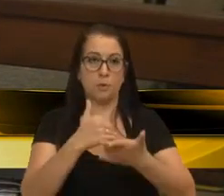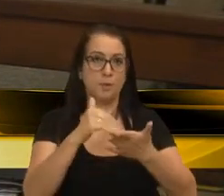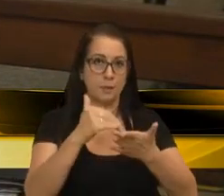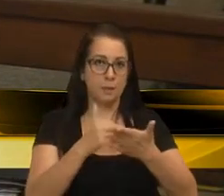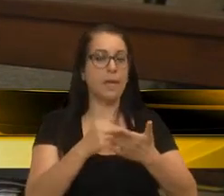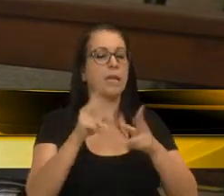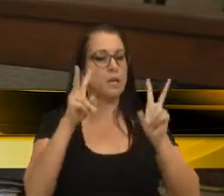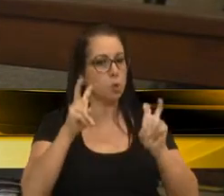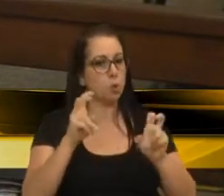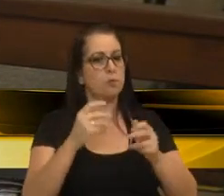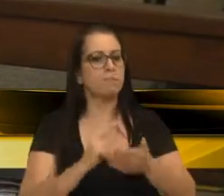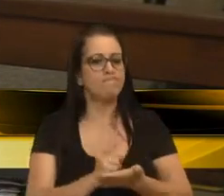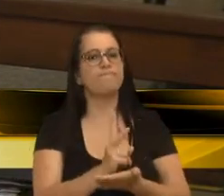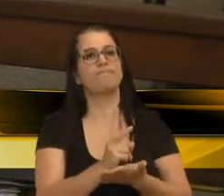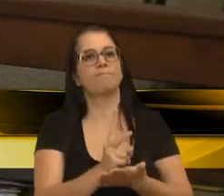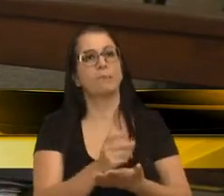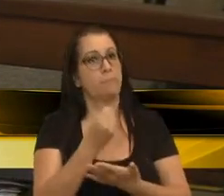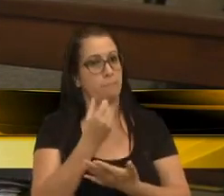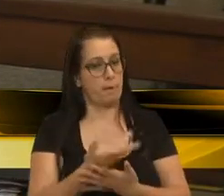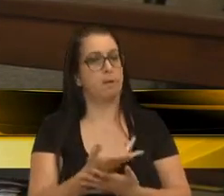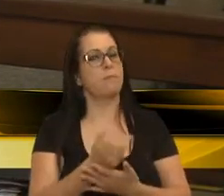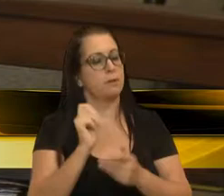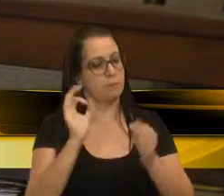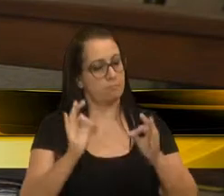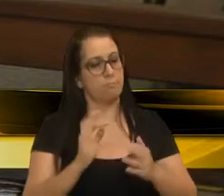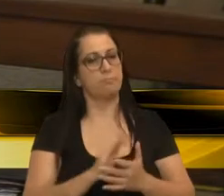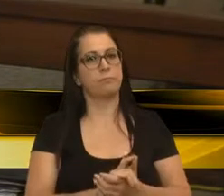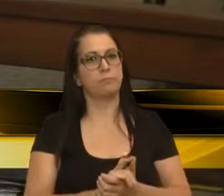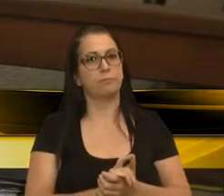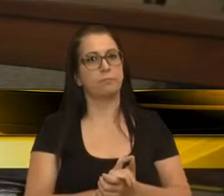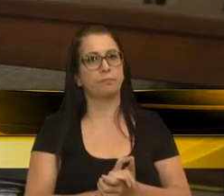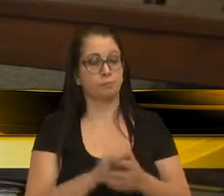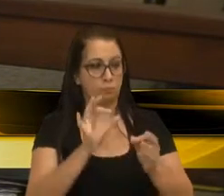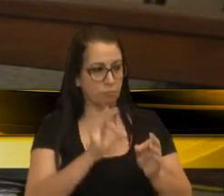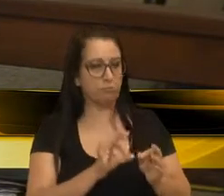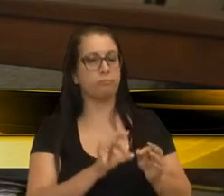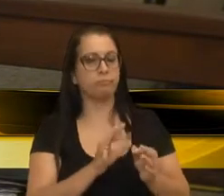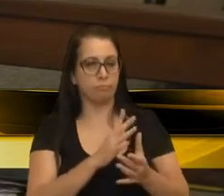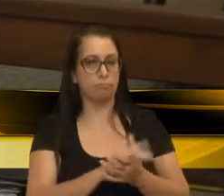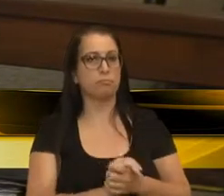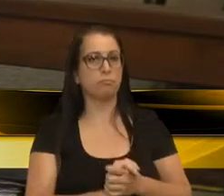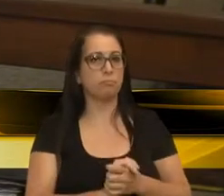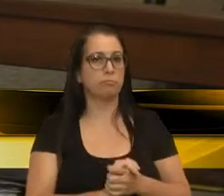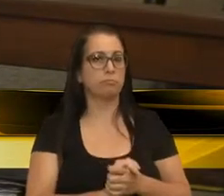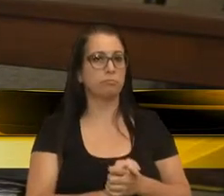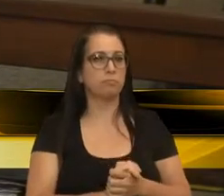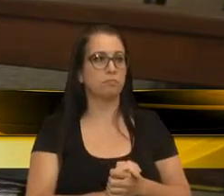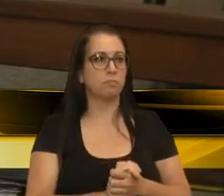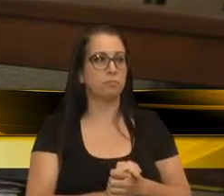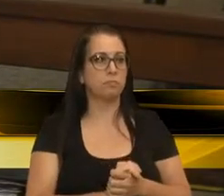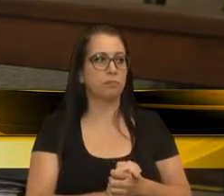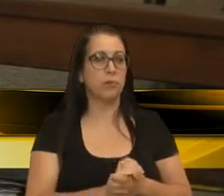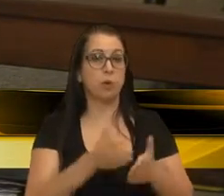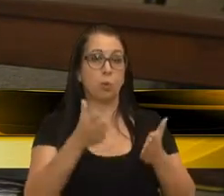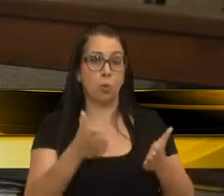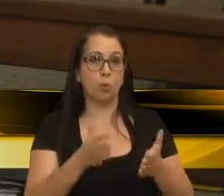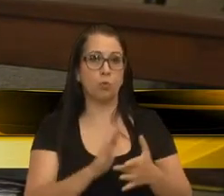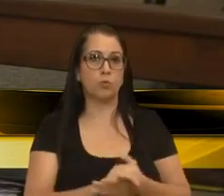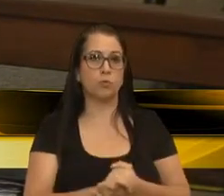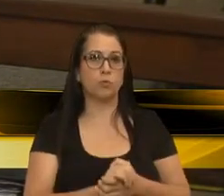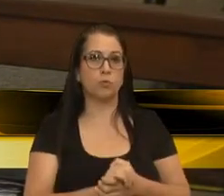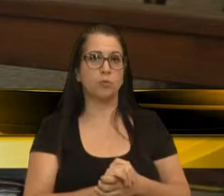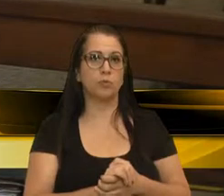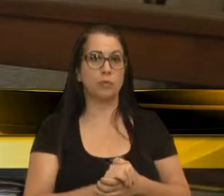esse assunto estava andando e muito bem, pode ter certeza. Tenho certeza disso. Pode ter certeza. E hoje